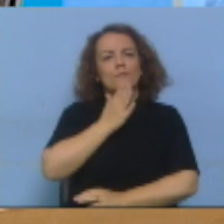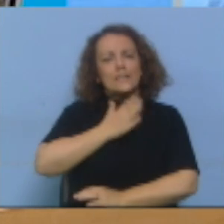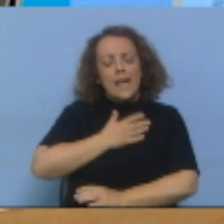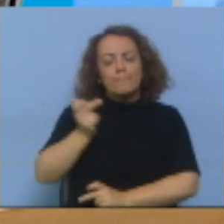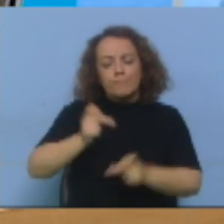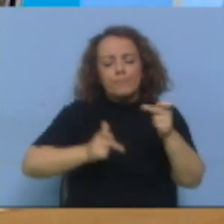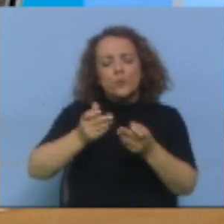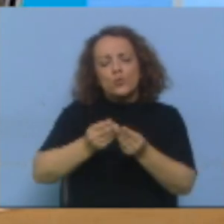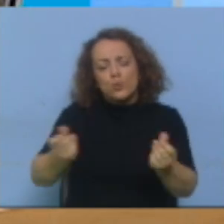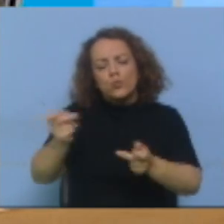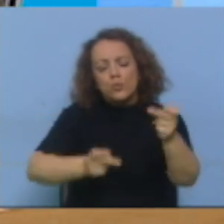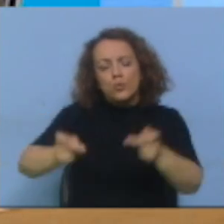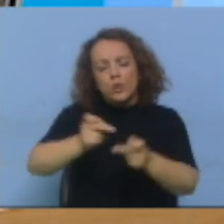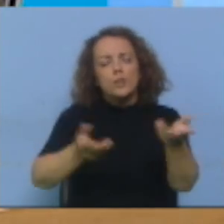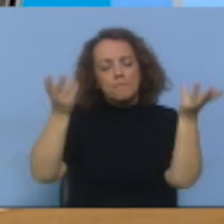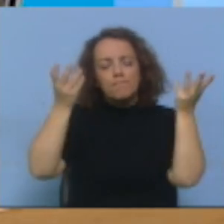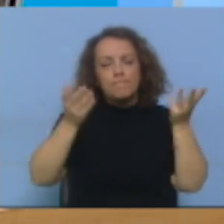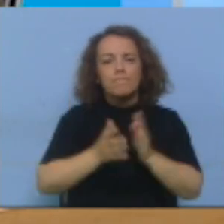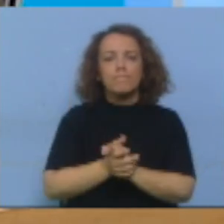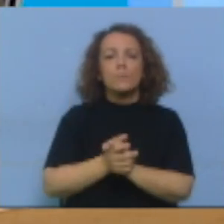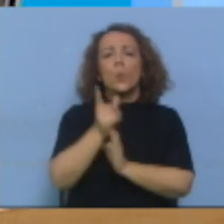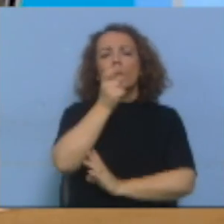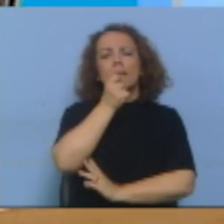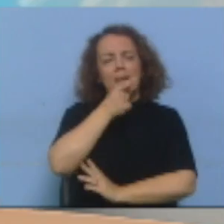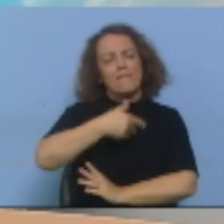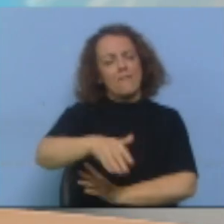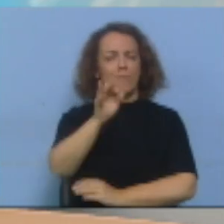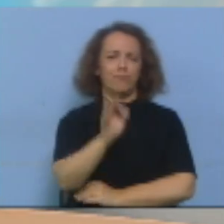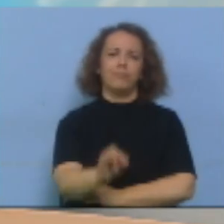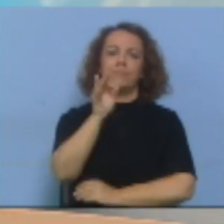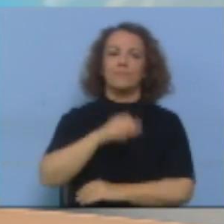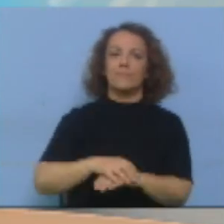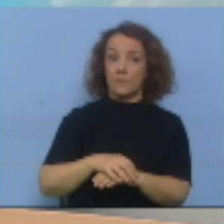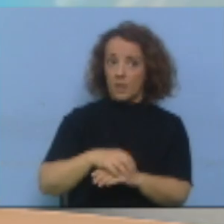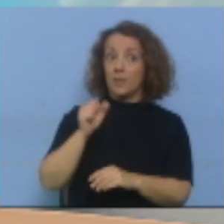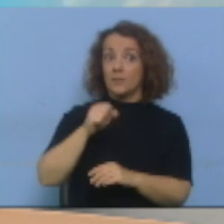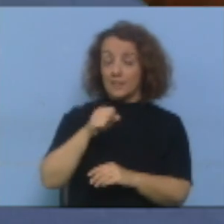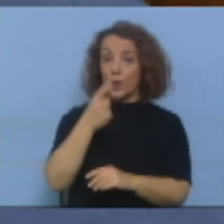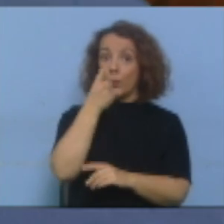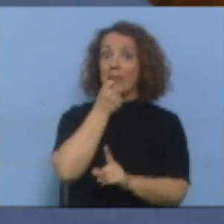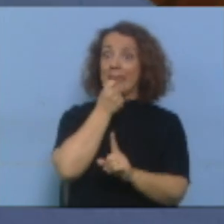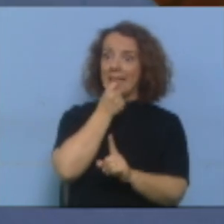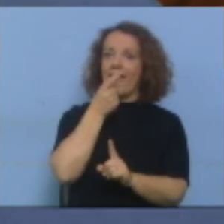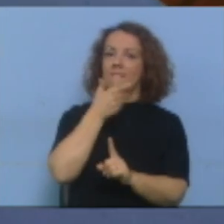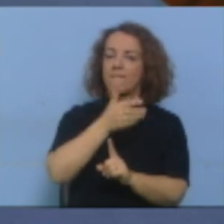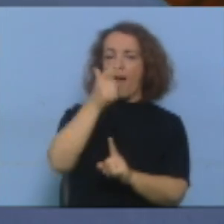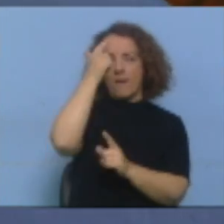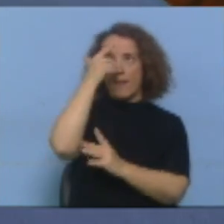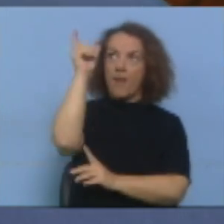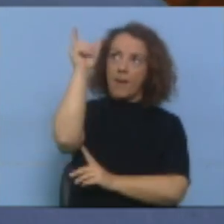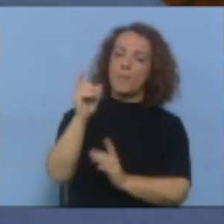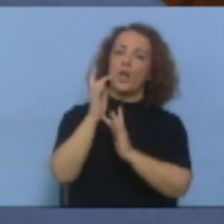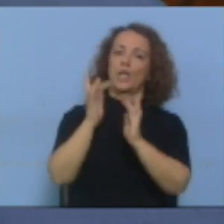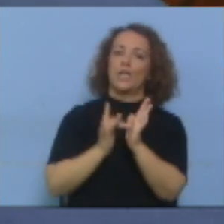para aquilo que vamos enfrentando. E chegará ao dia em que isso vai acontecer. Chegará também, o dia, também num dia dedicado a Cristo, aí